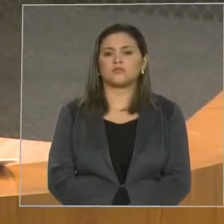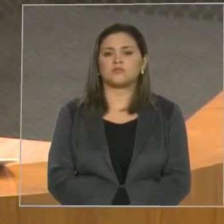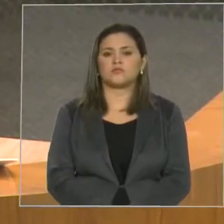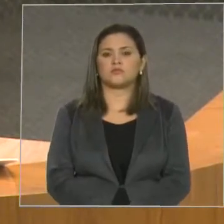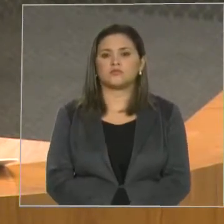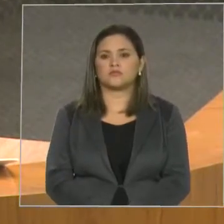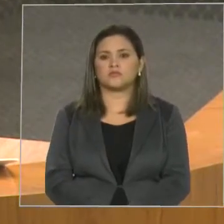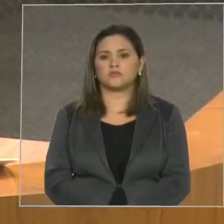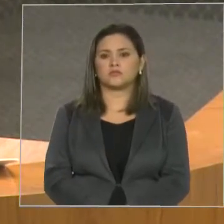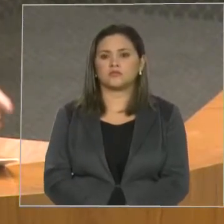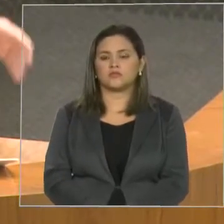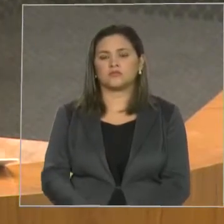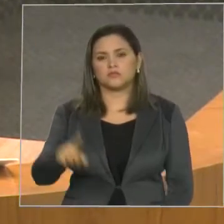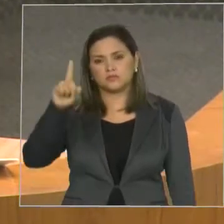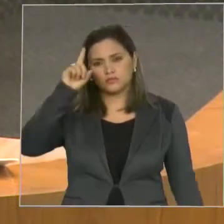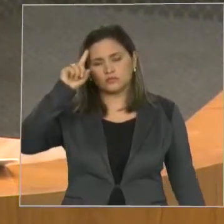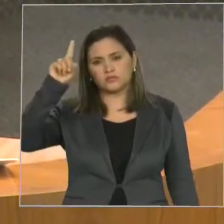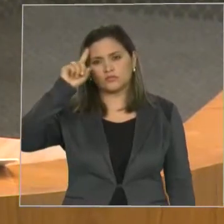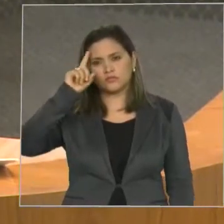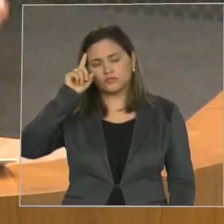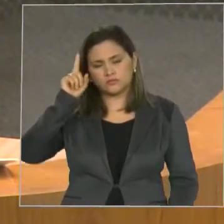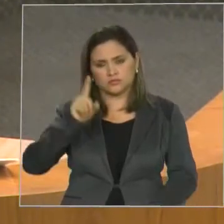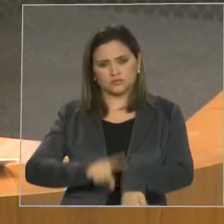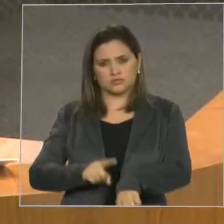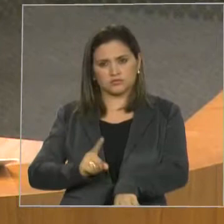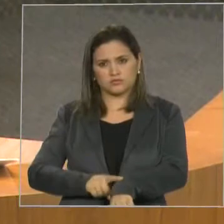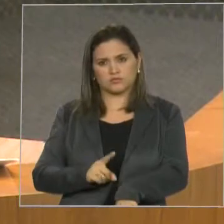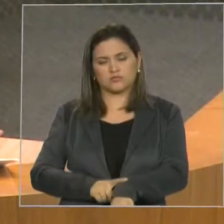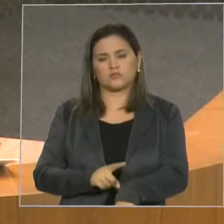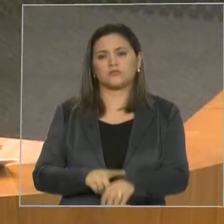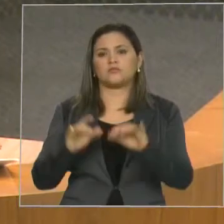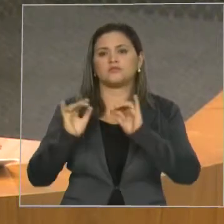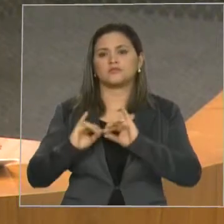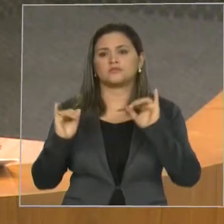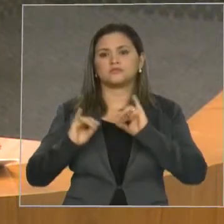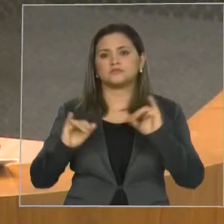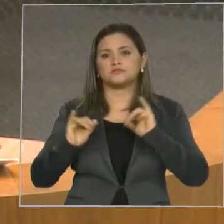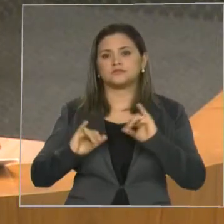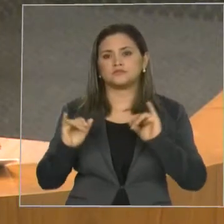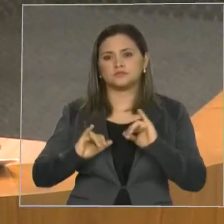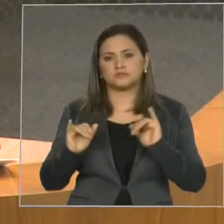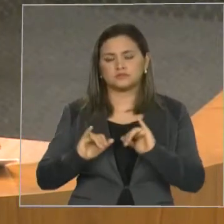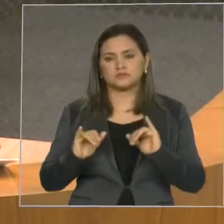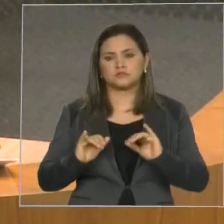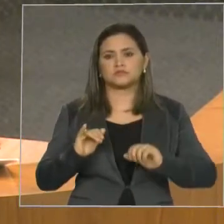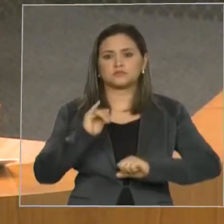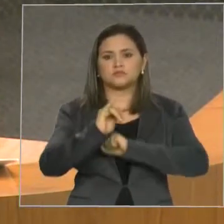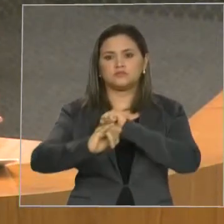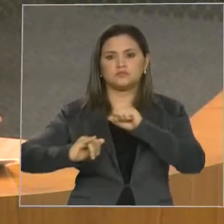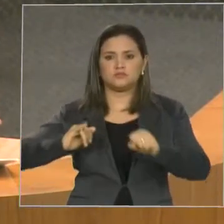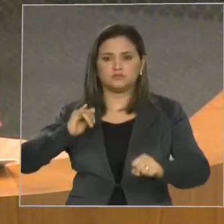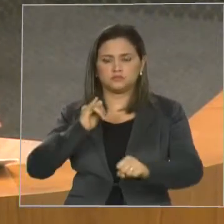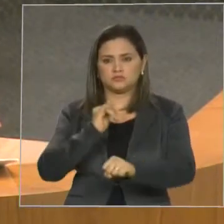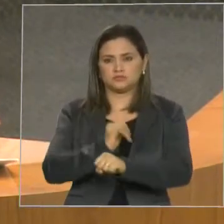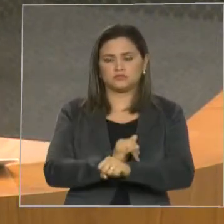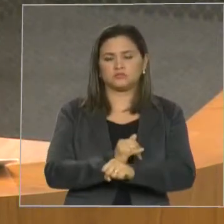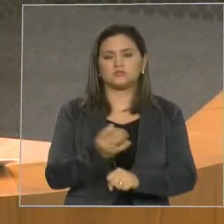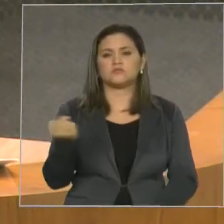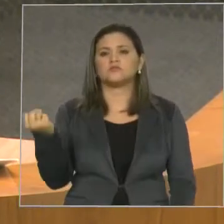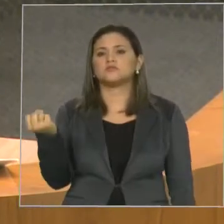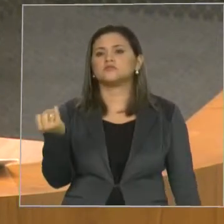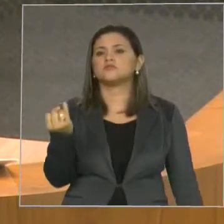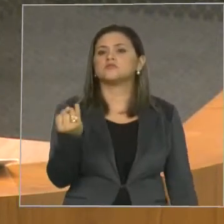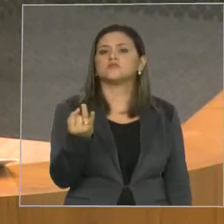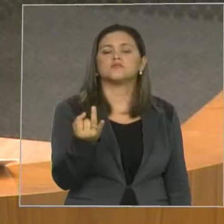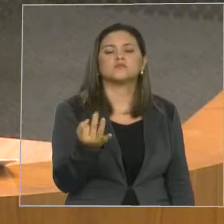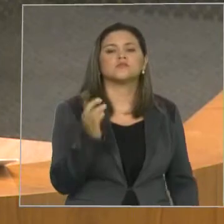disponibilizando diariamente e em tempo real informações na internet do número de leitos